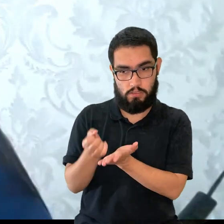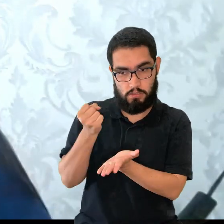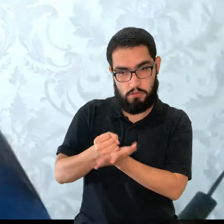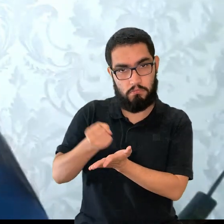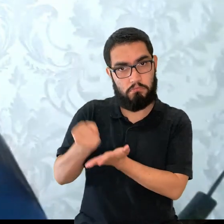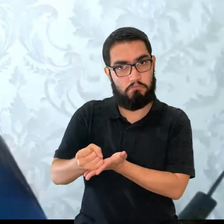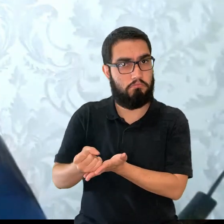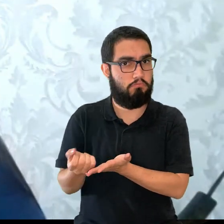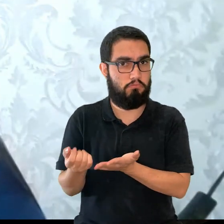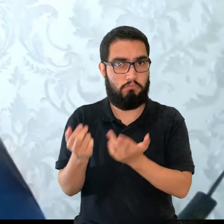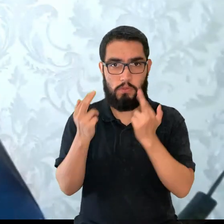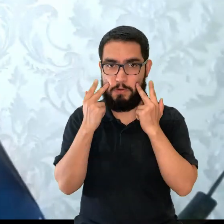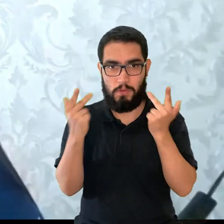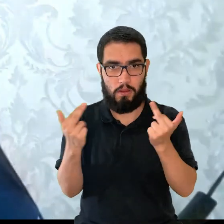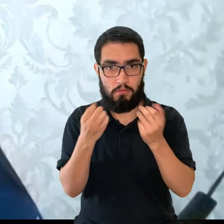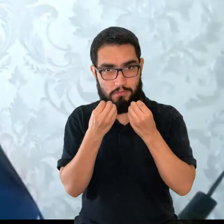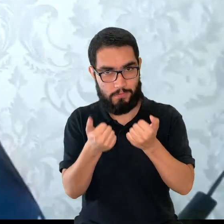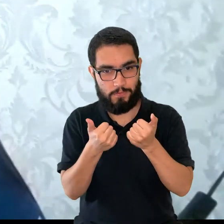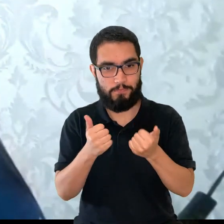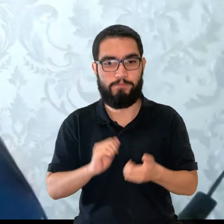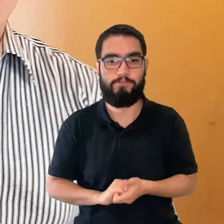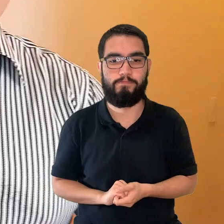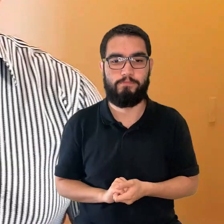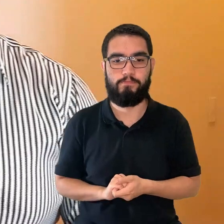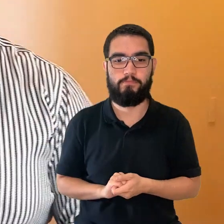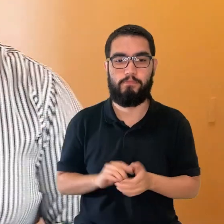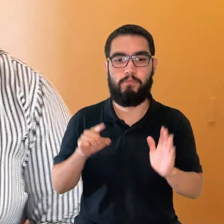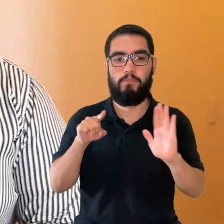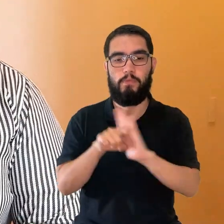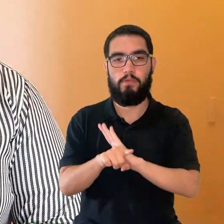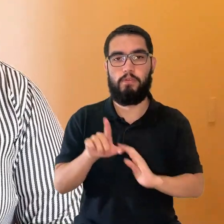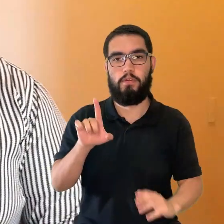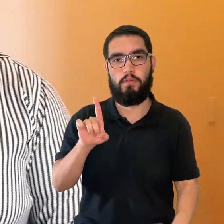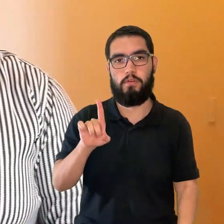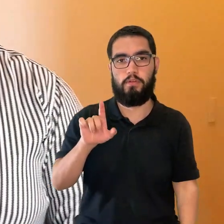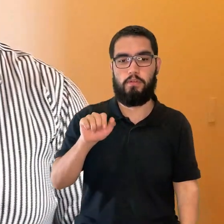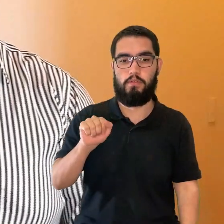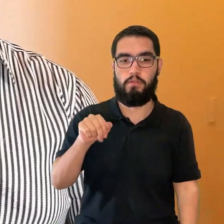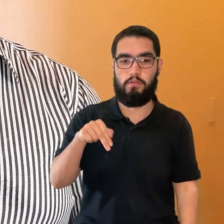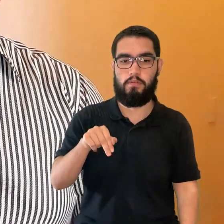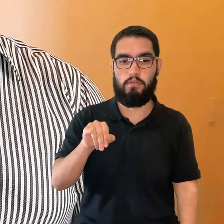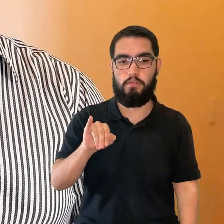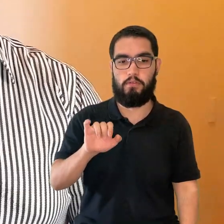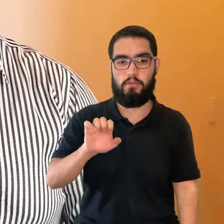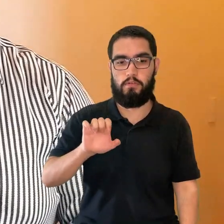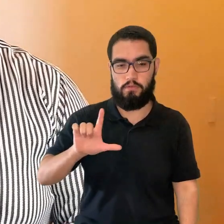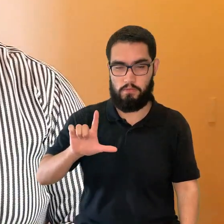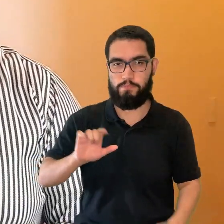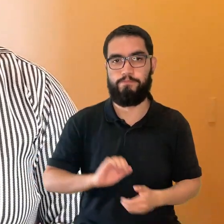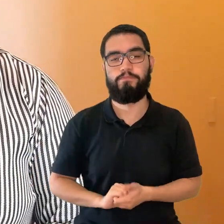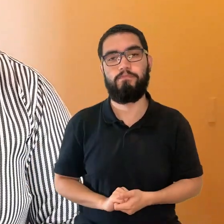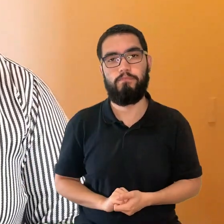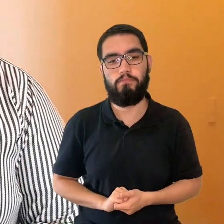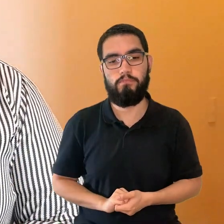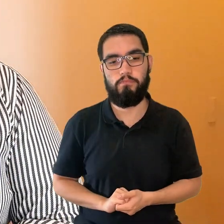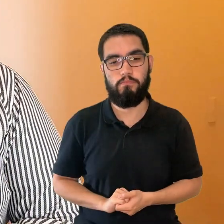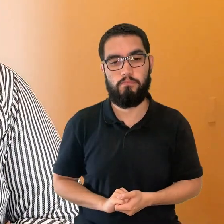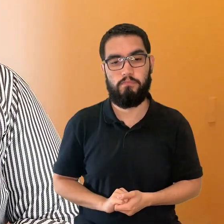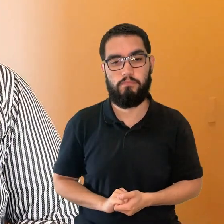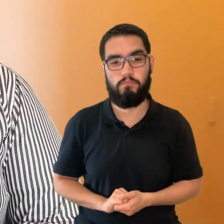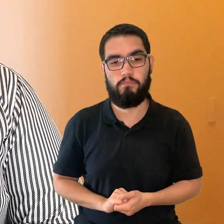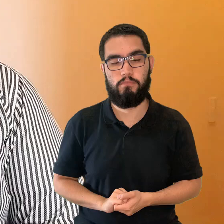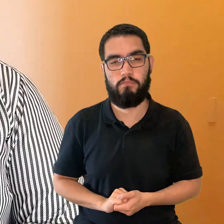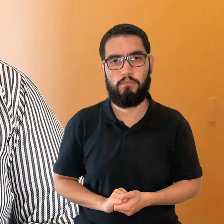de trabalho. Normal, tá bom? Uma pergunta do Daniel ESB10. O